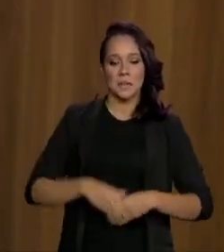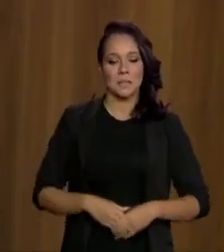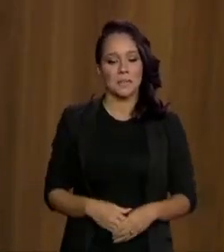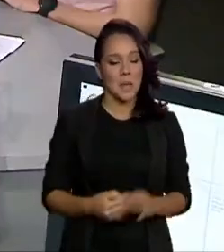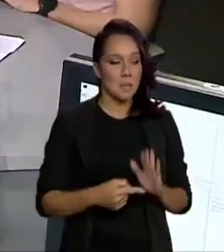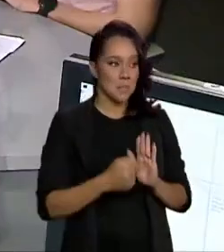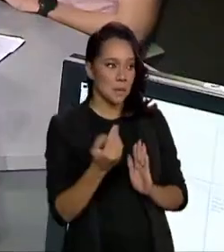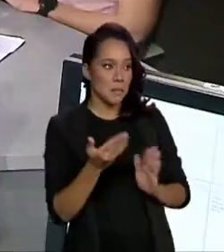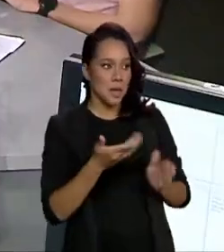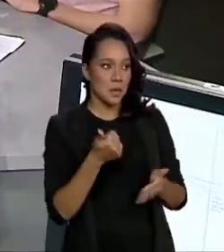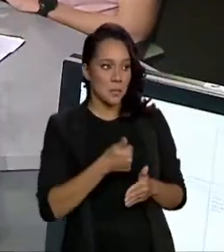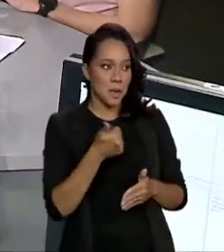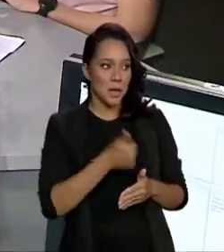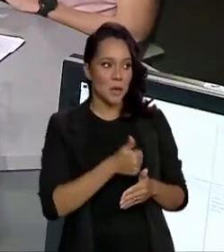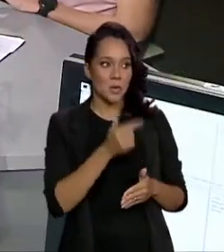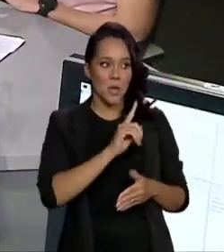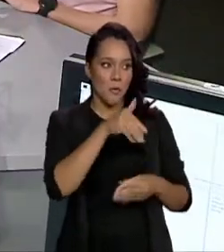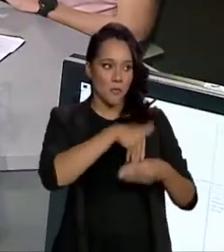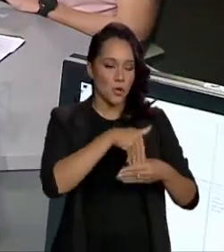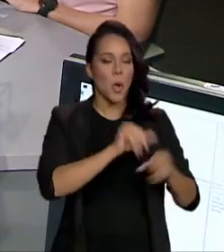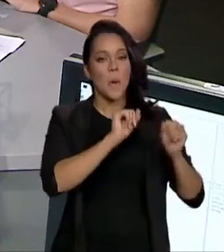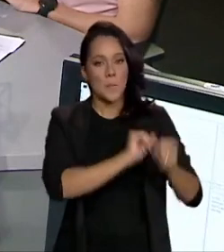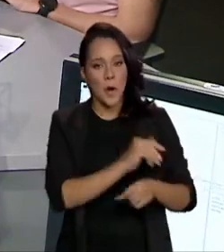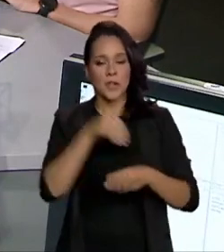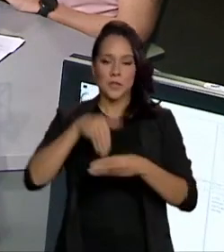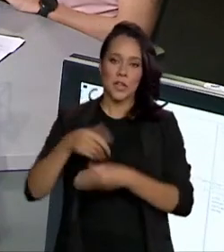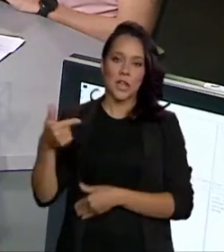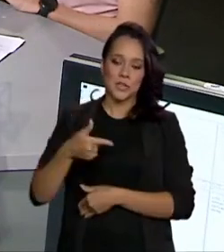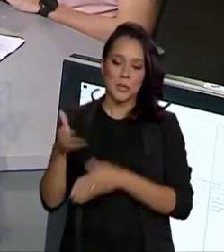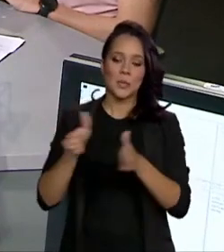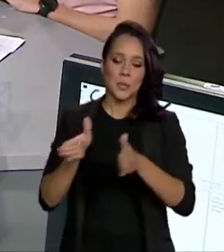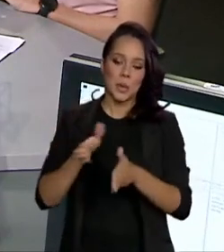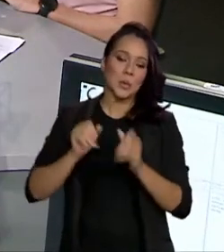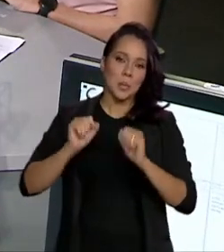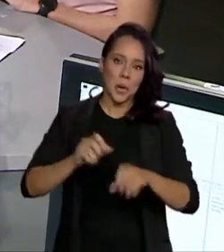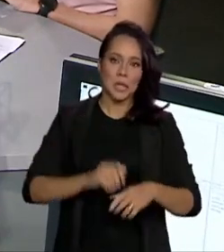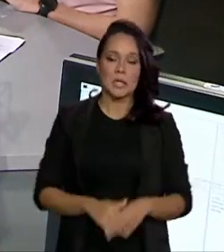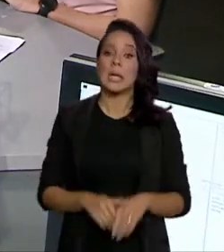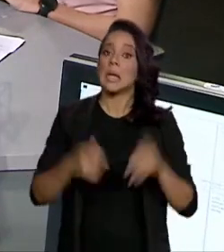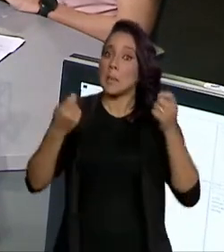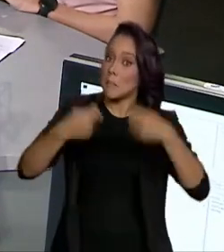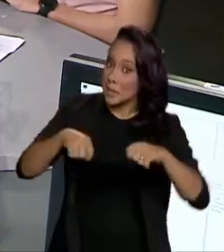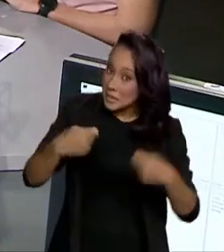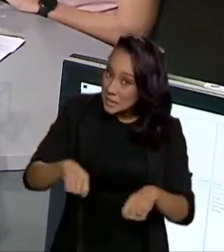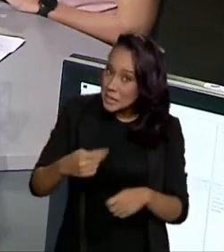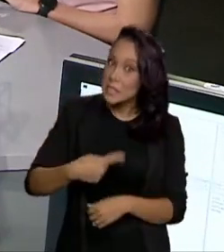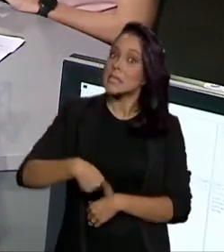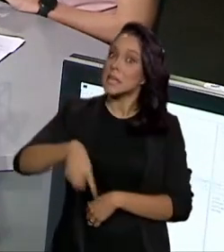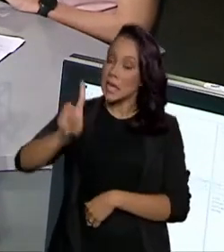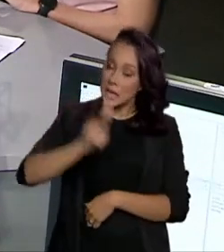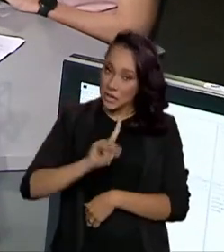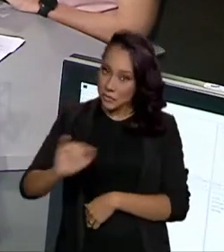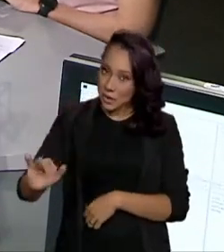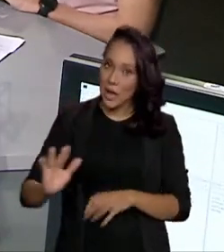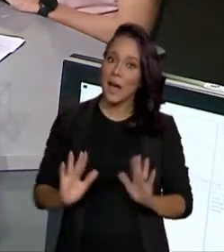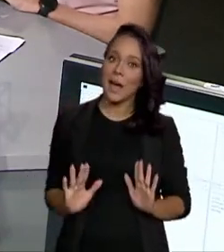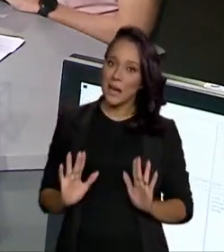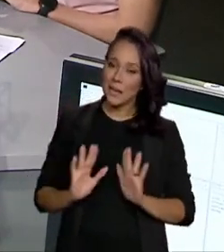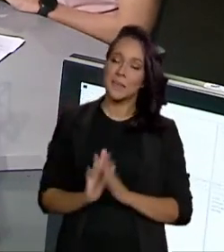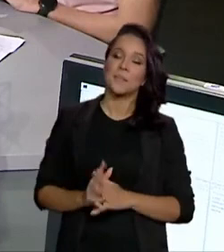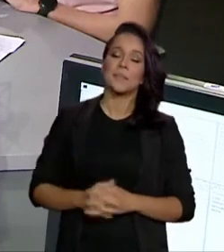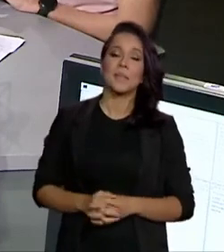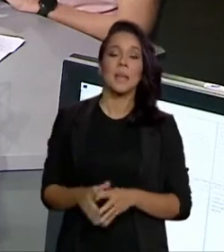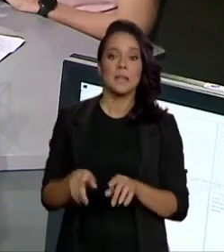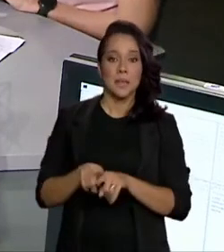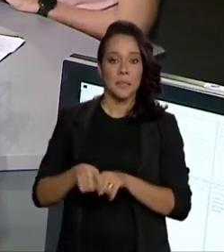no primeiro turno pode votar. Quem não votou no primeiro turno pode votar no segundo turno. E deve votar no segundo turno, exercer a democracia. Deve votar no segundo turno. A